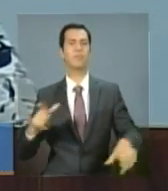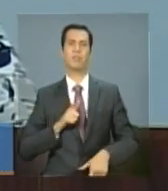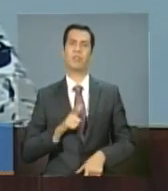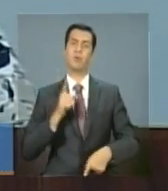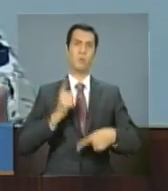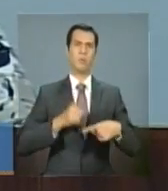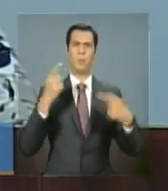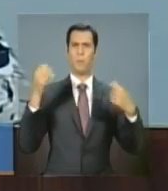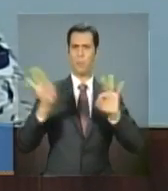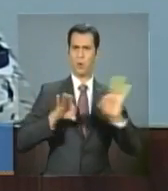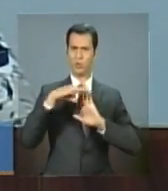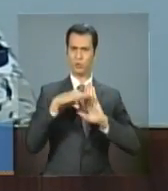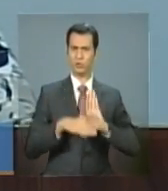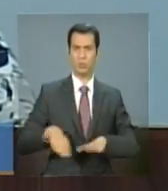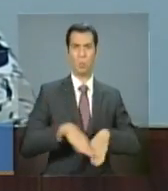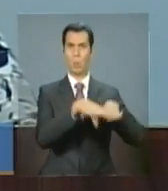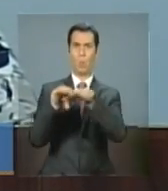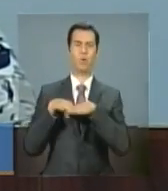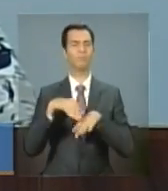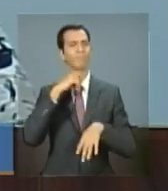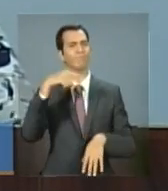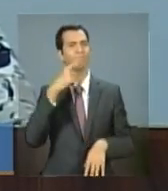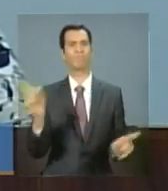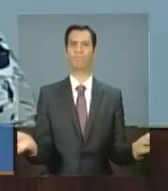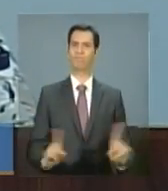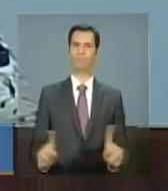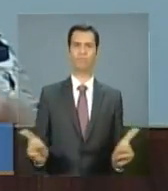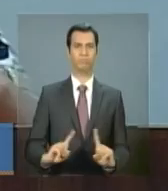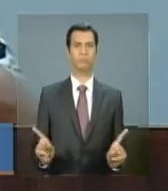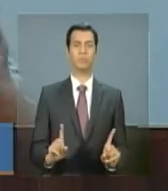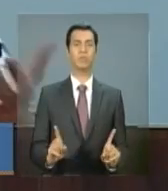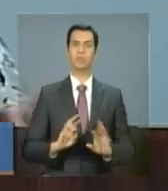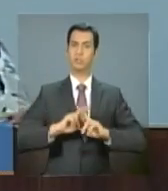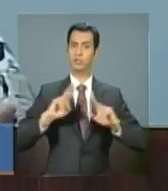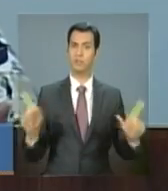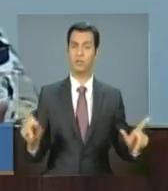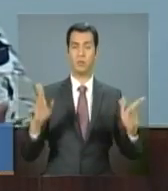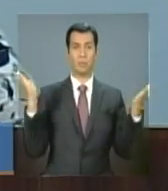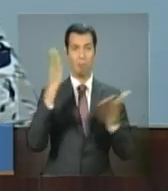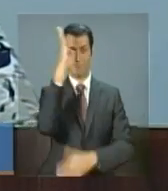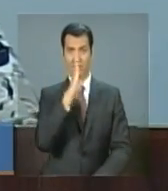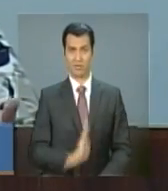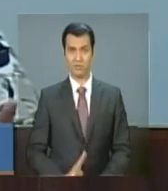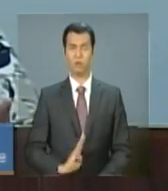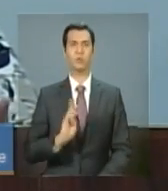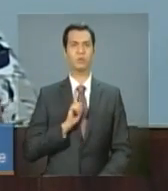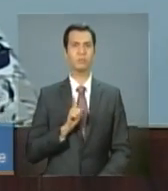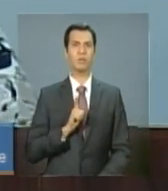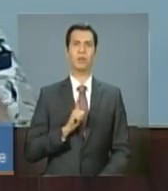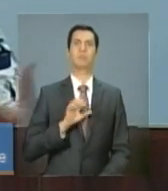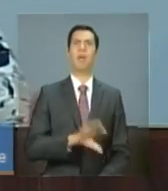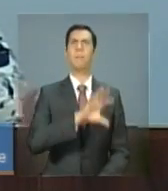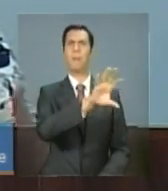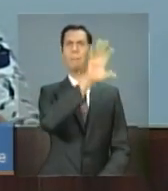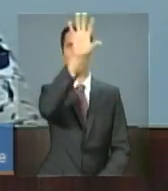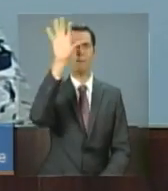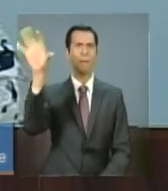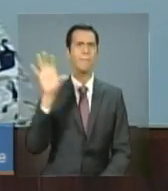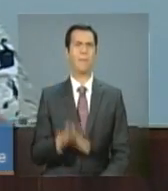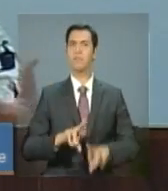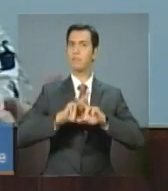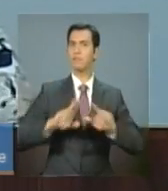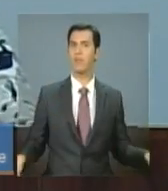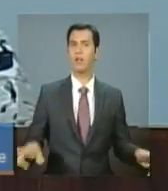uniforme, porque o Brasil é um país onde nós temos situações completamente diferentes no Norte,